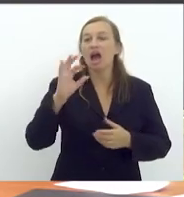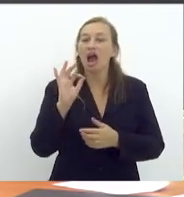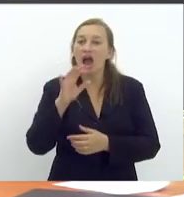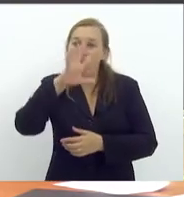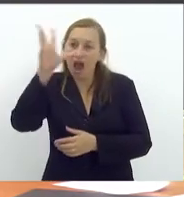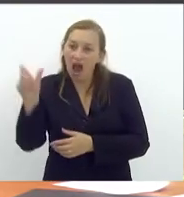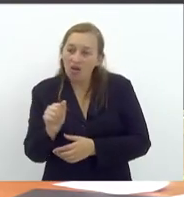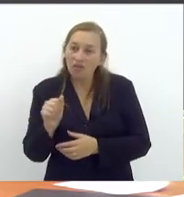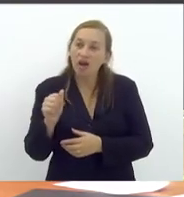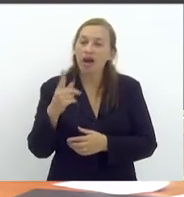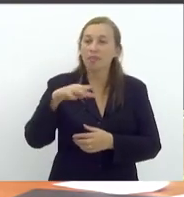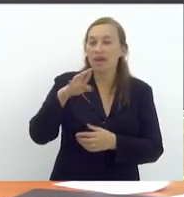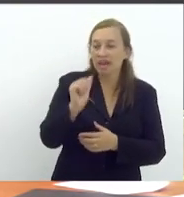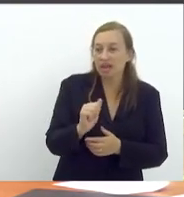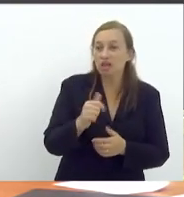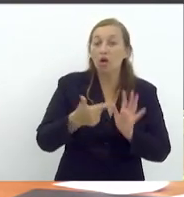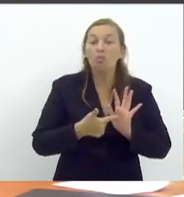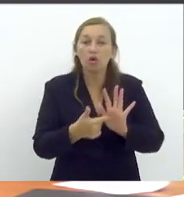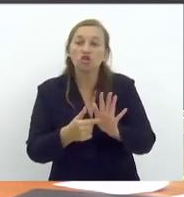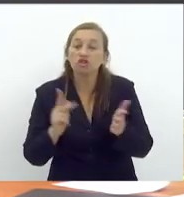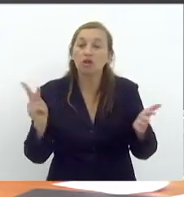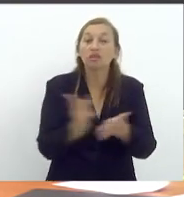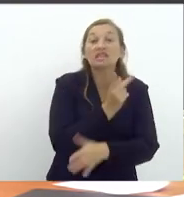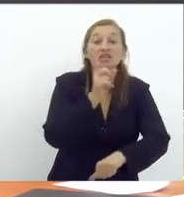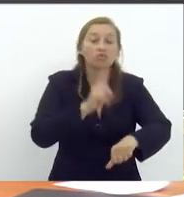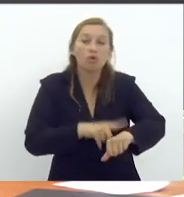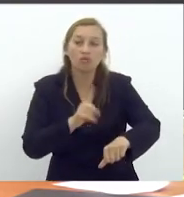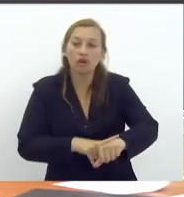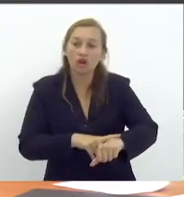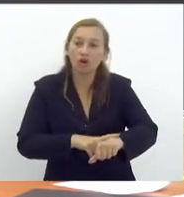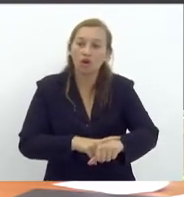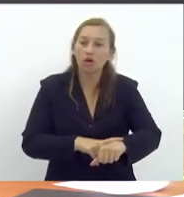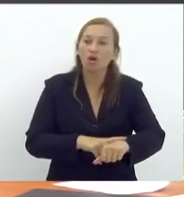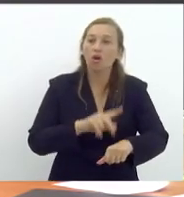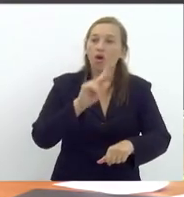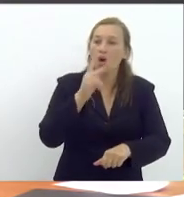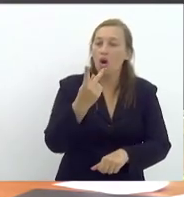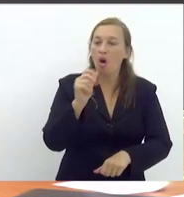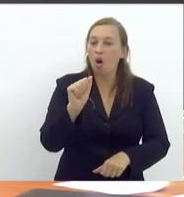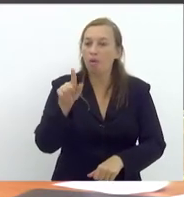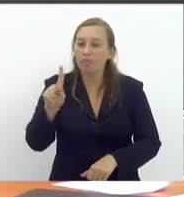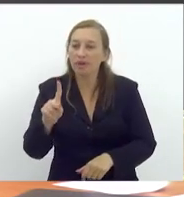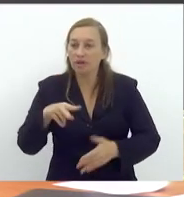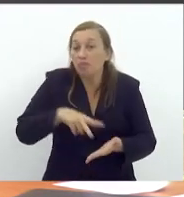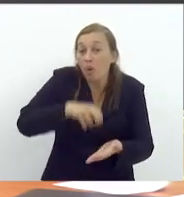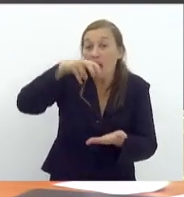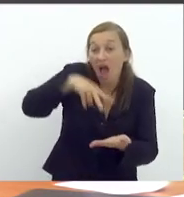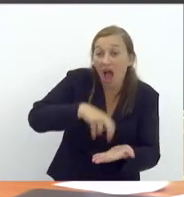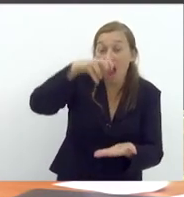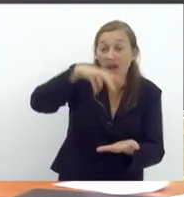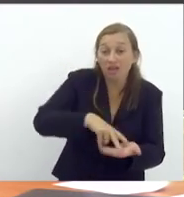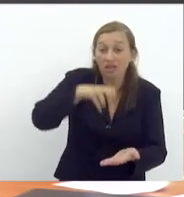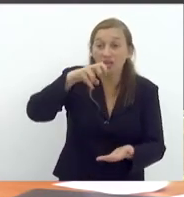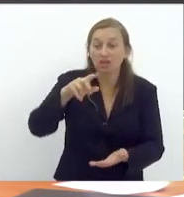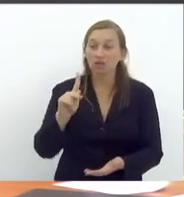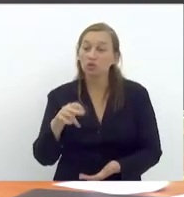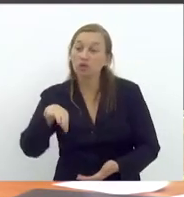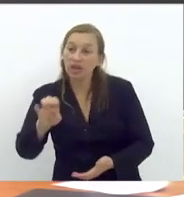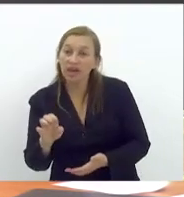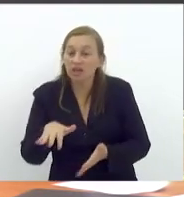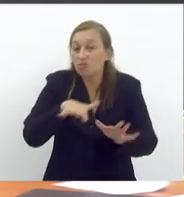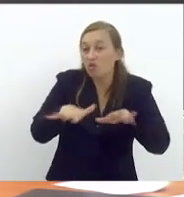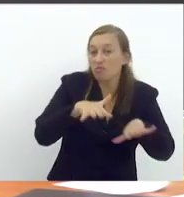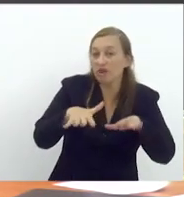existe algo atual do que está acontecendo no momento e Robson significa saltar pular já nos guetos de movimento